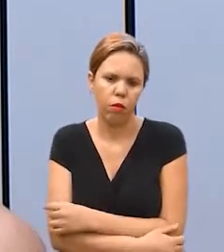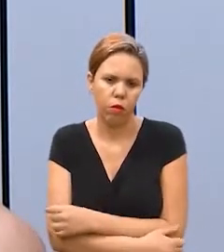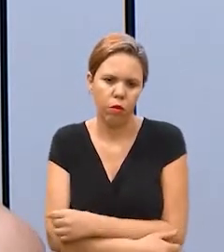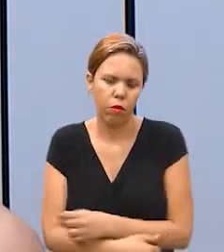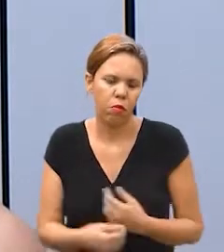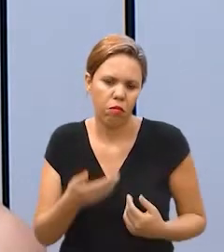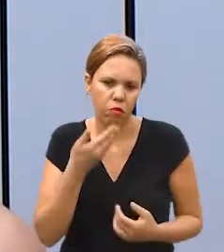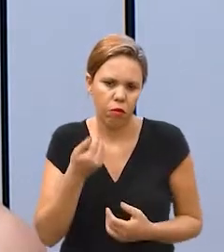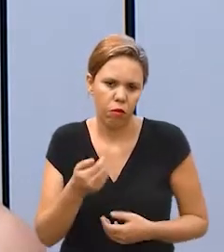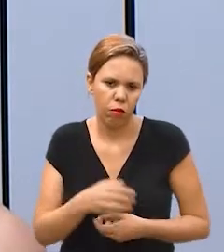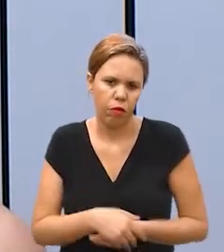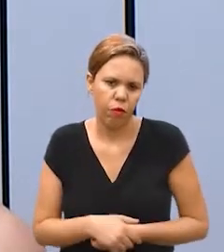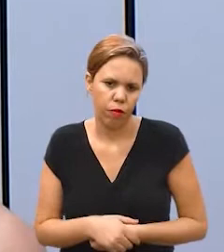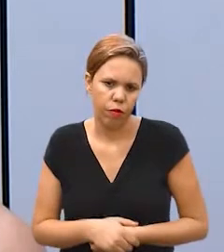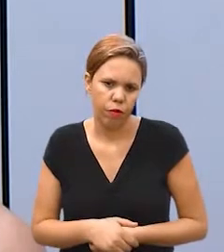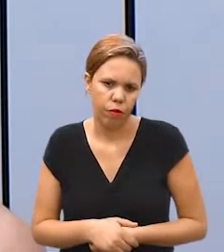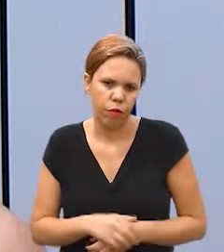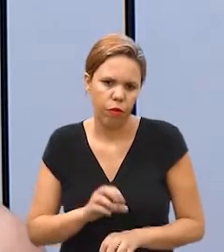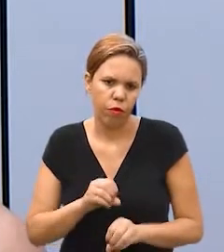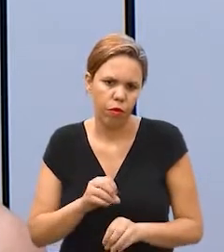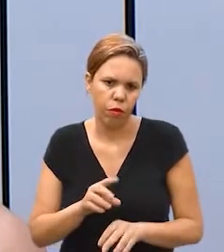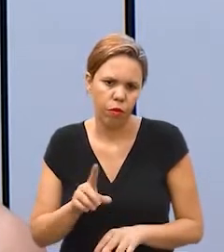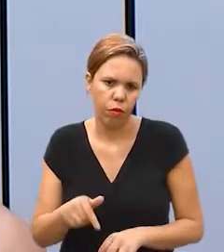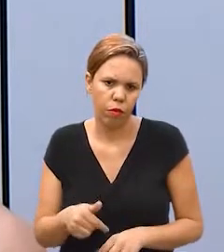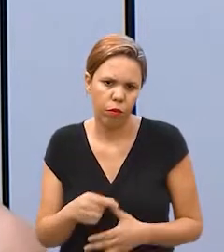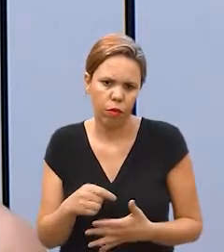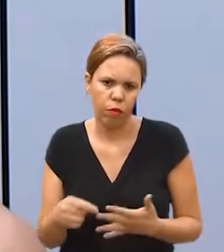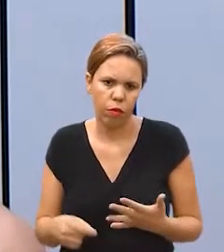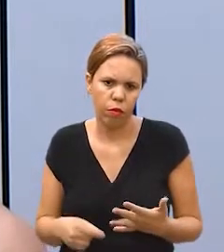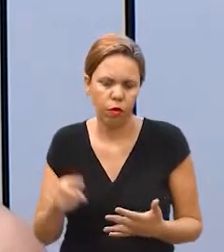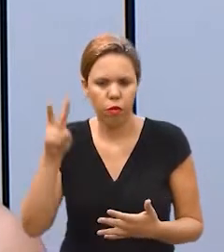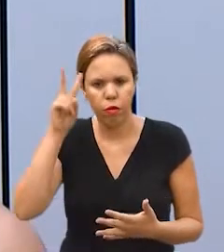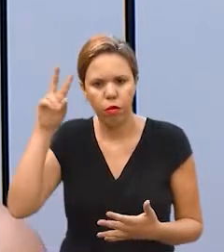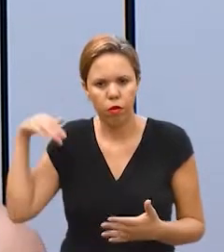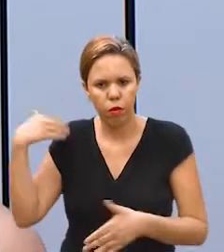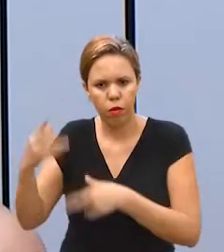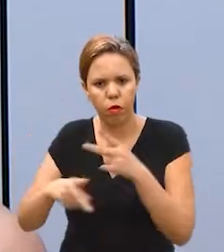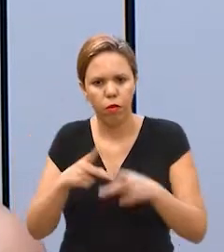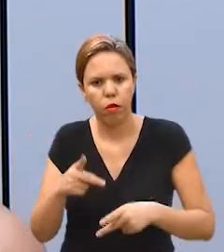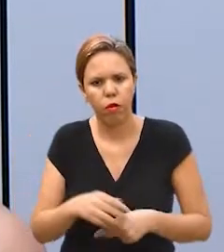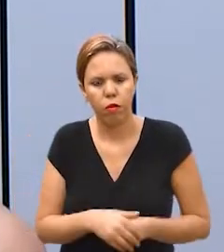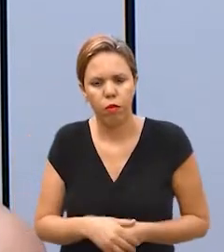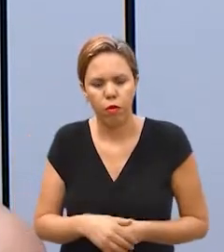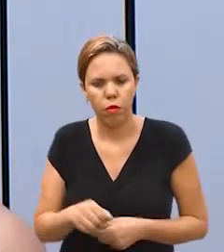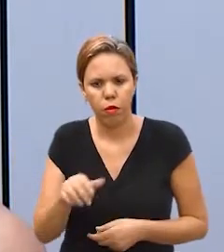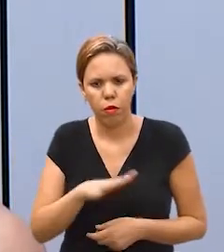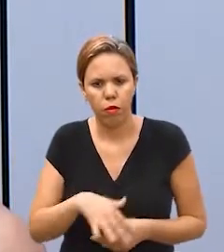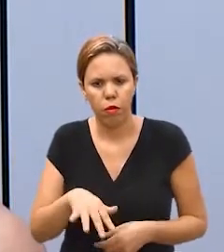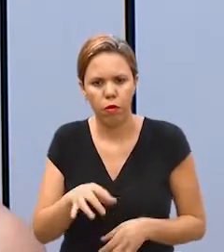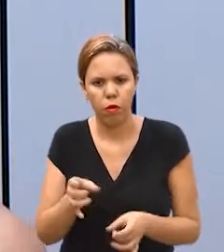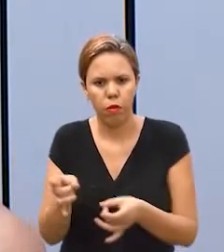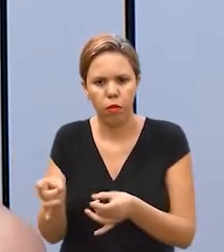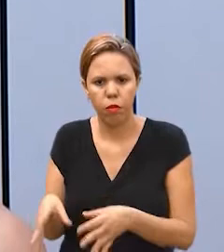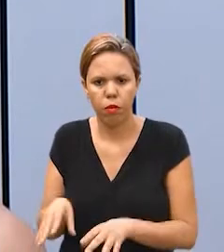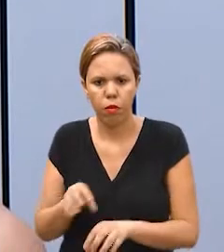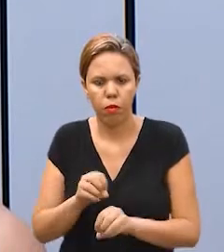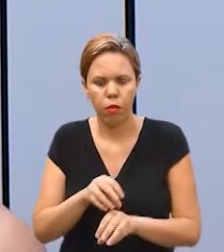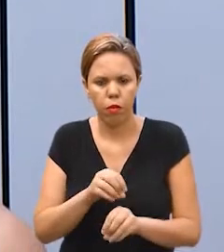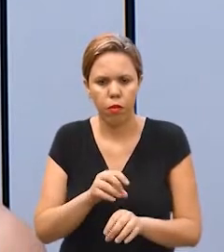facilidade, né? E a educação é um deles. Quando a gente pega a história dessas pessoas, geralmente o abandono da educação está ligado ao